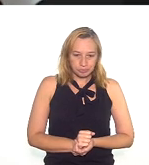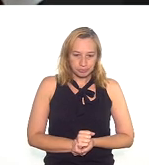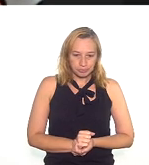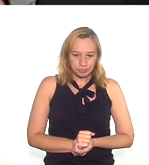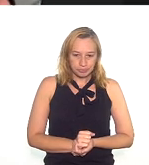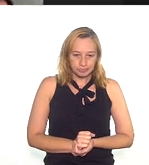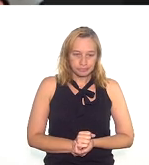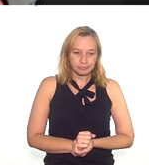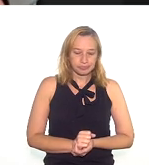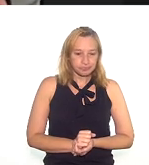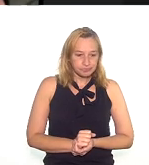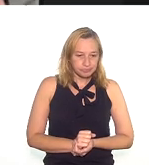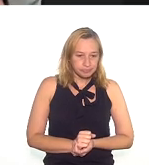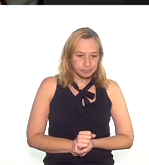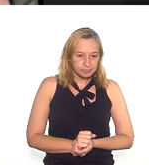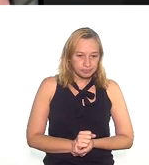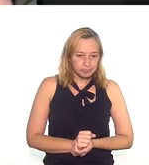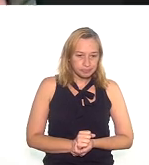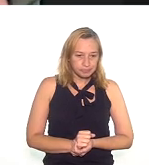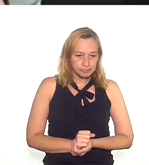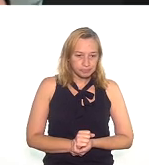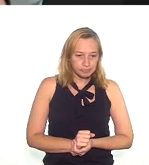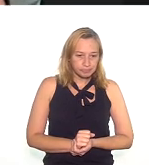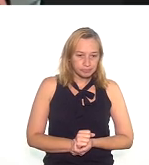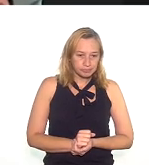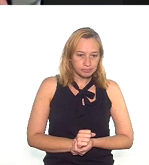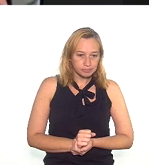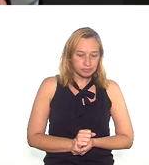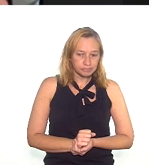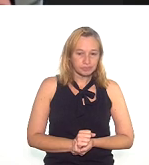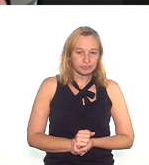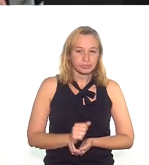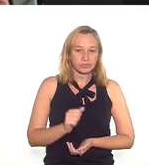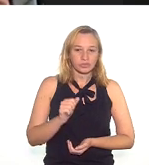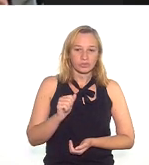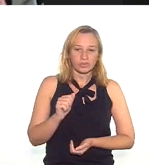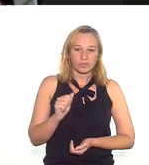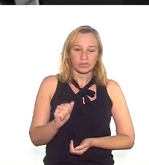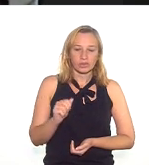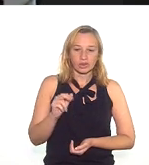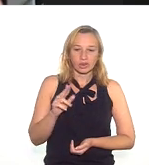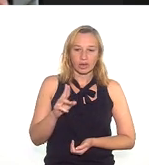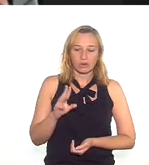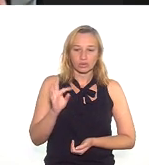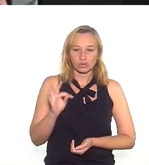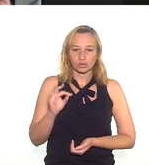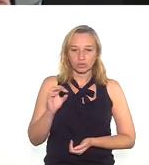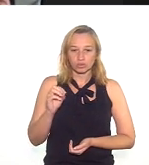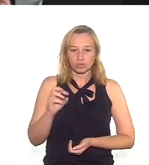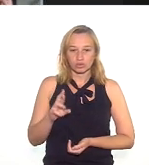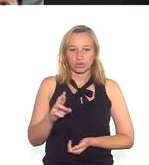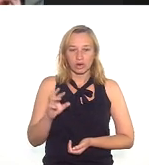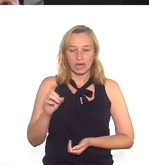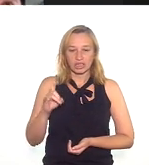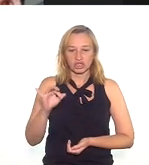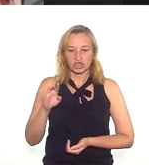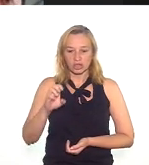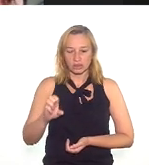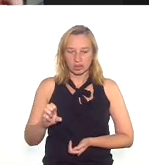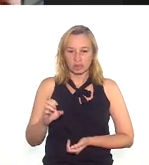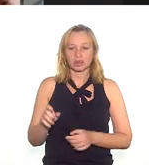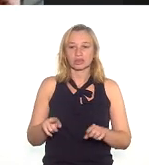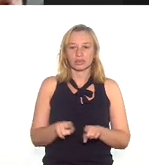Sinfrage presente, através do auditor Alexandre Melo, seu presidente.